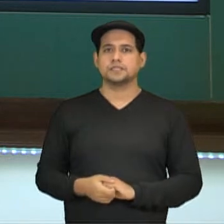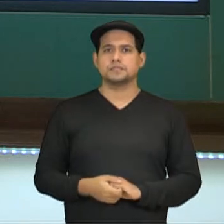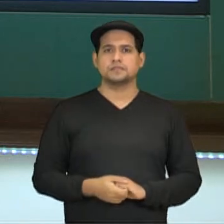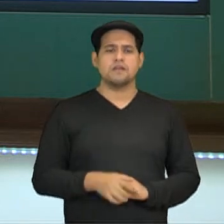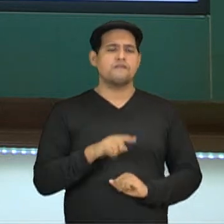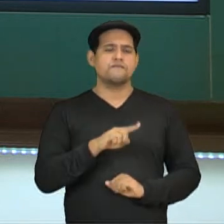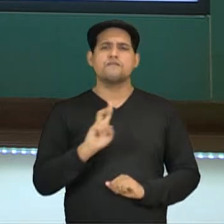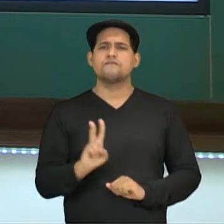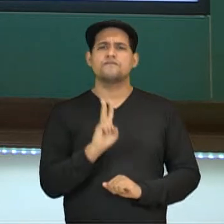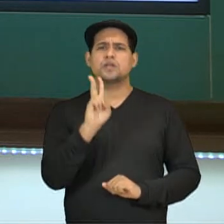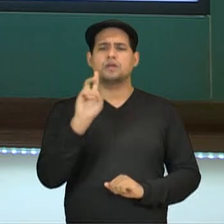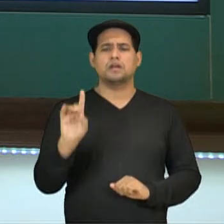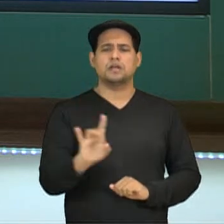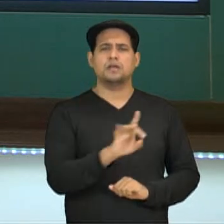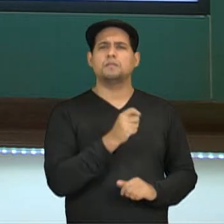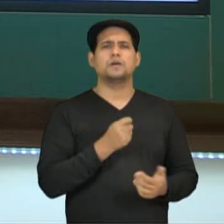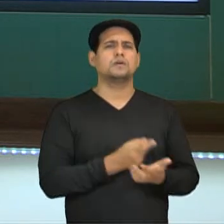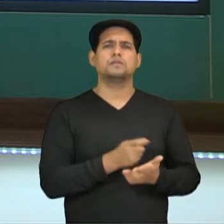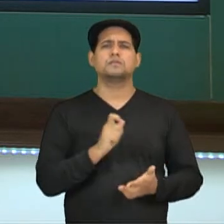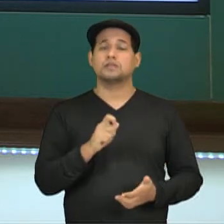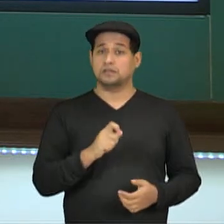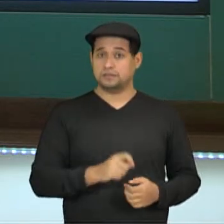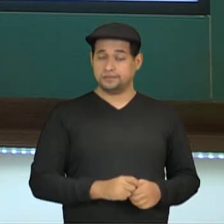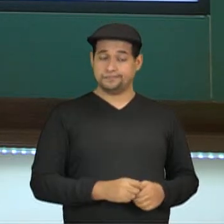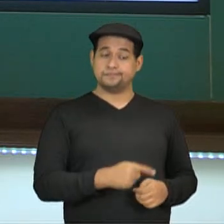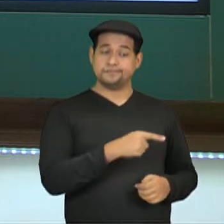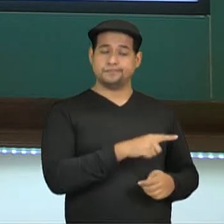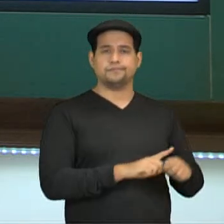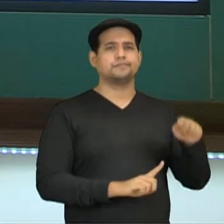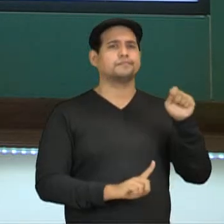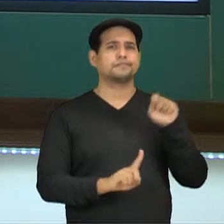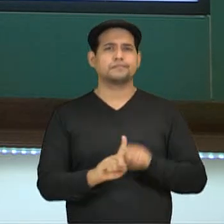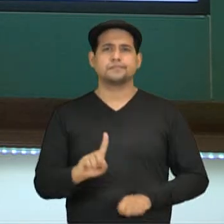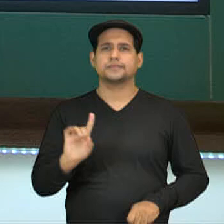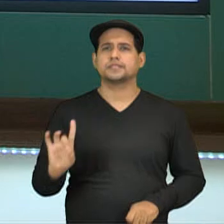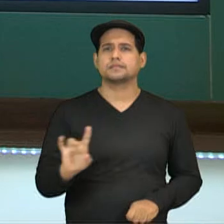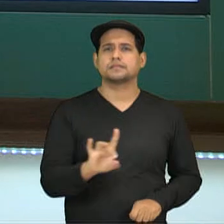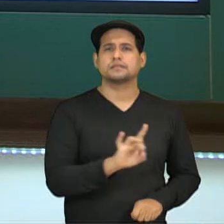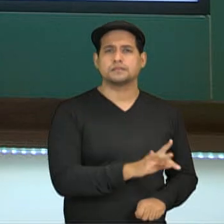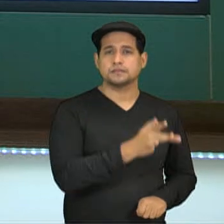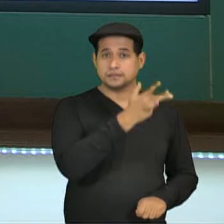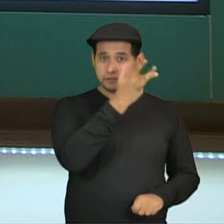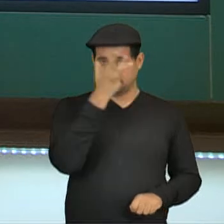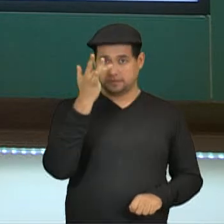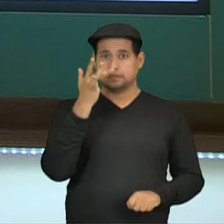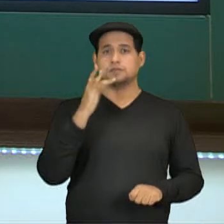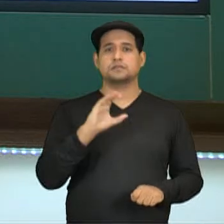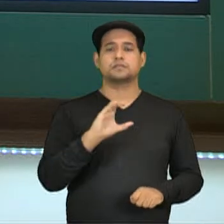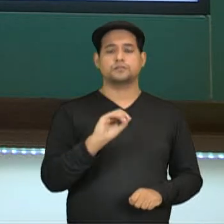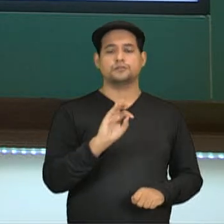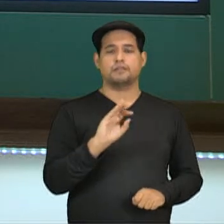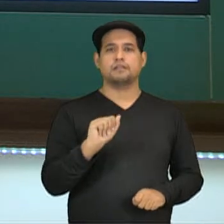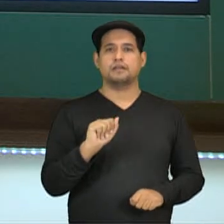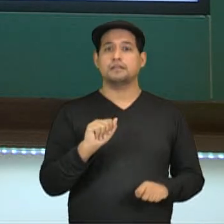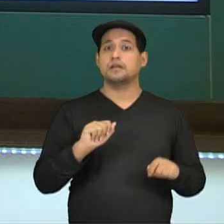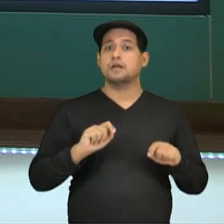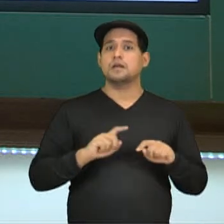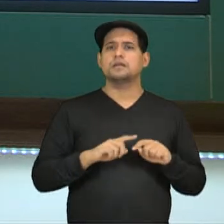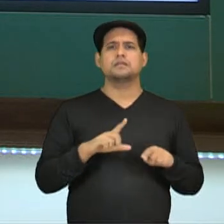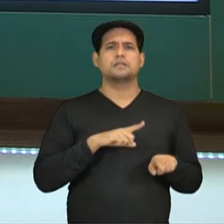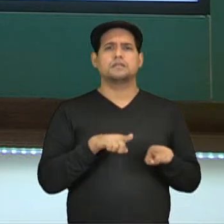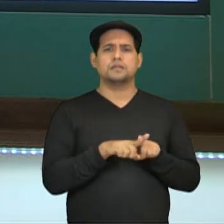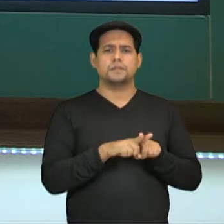Vezes o valor que cada um pagou. Naquele mês específico, cada um pagou a sua cota, o D, mais